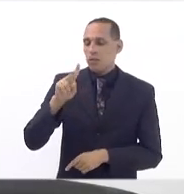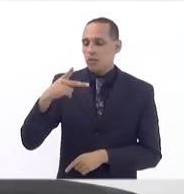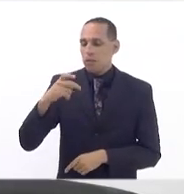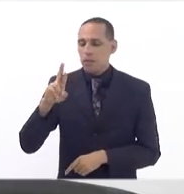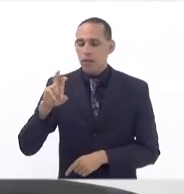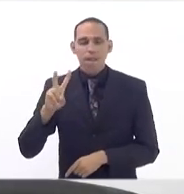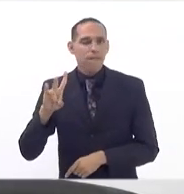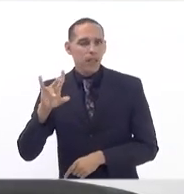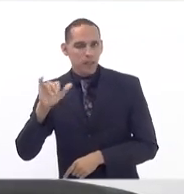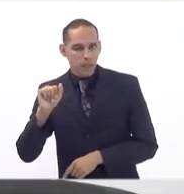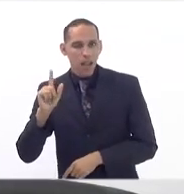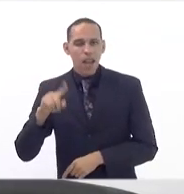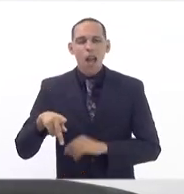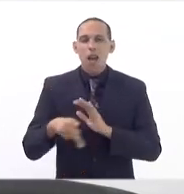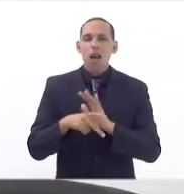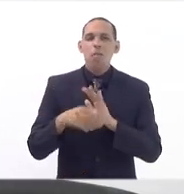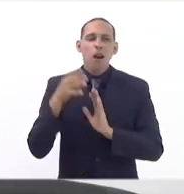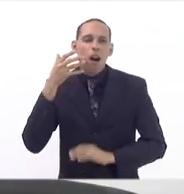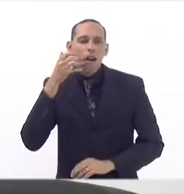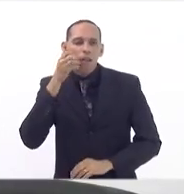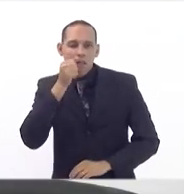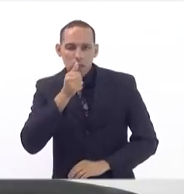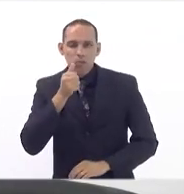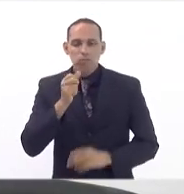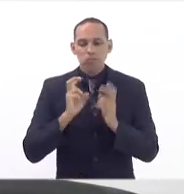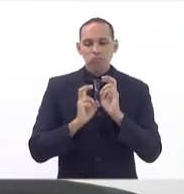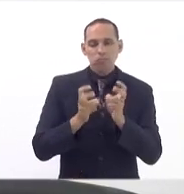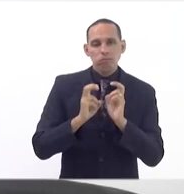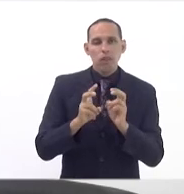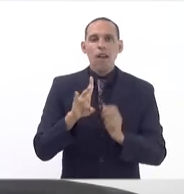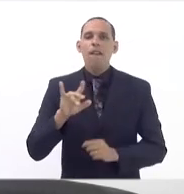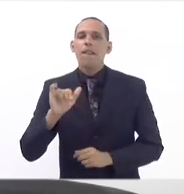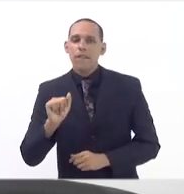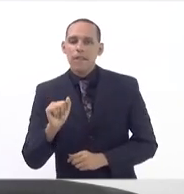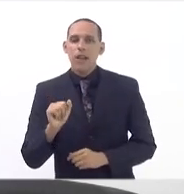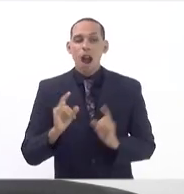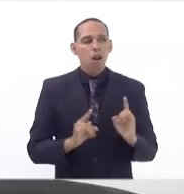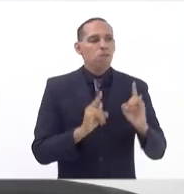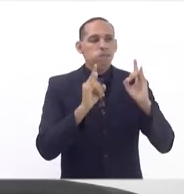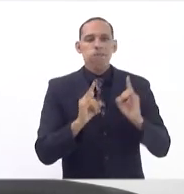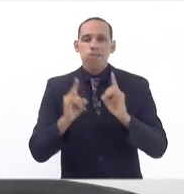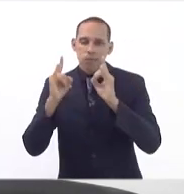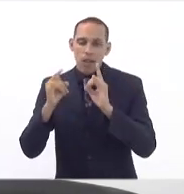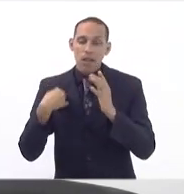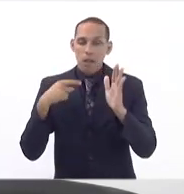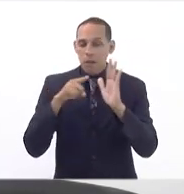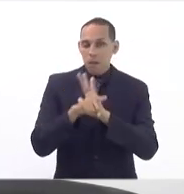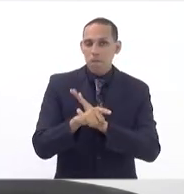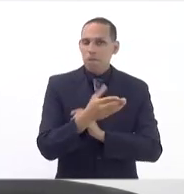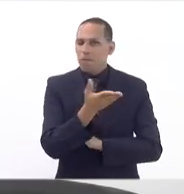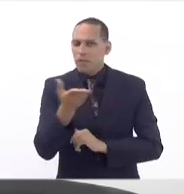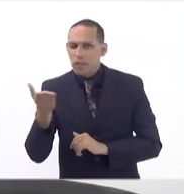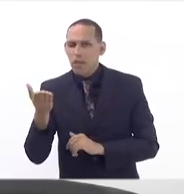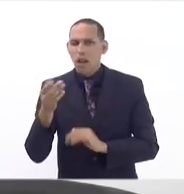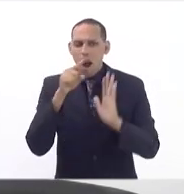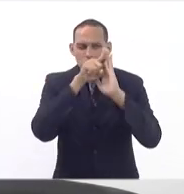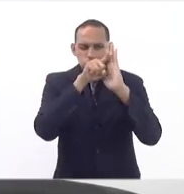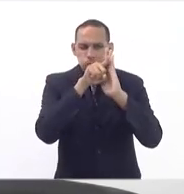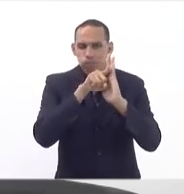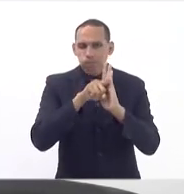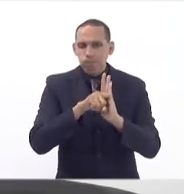é fiel depositária do patrimônio do estreia das vias dos demais prédios e equipamentos sistema pergunto vocês fazem uma